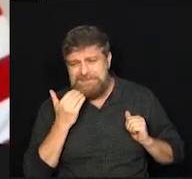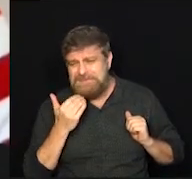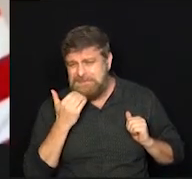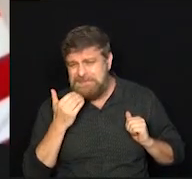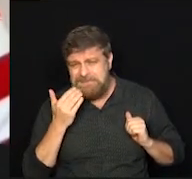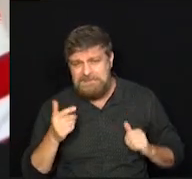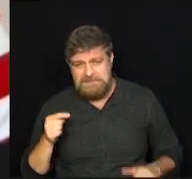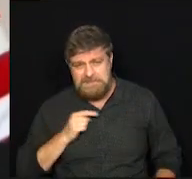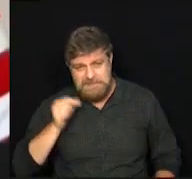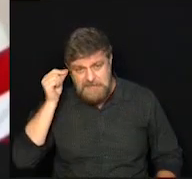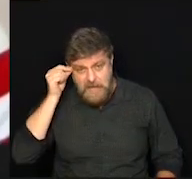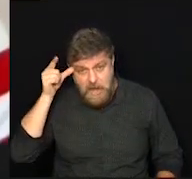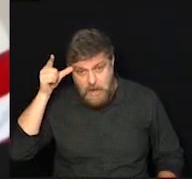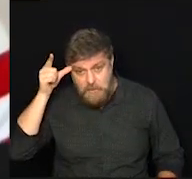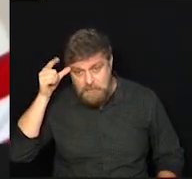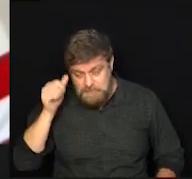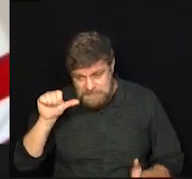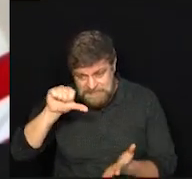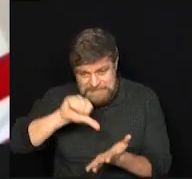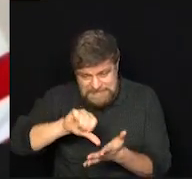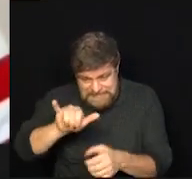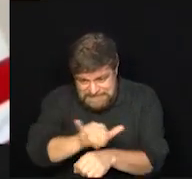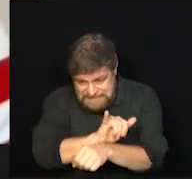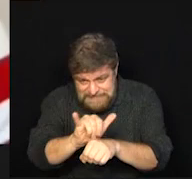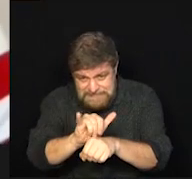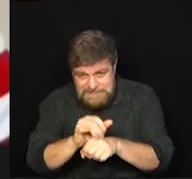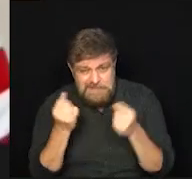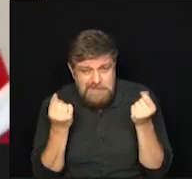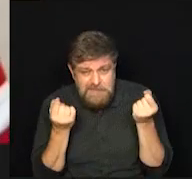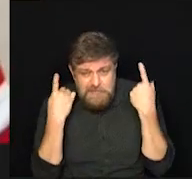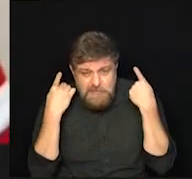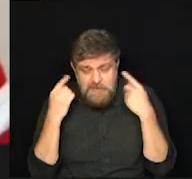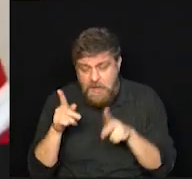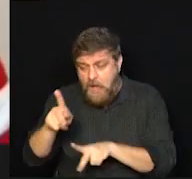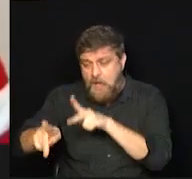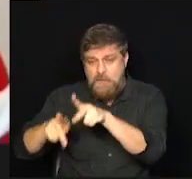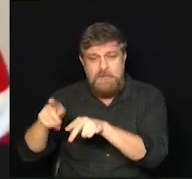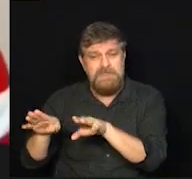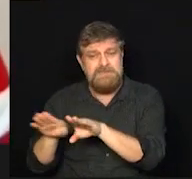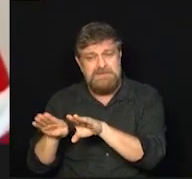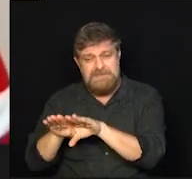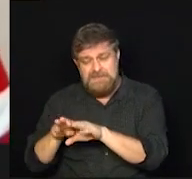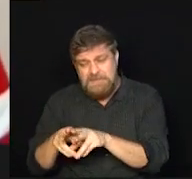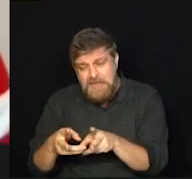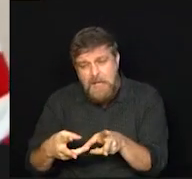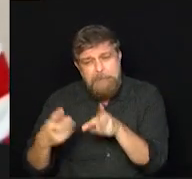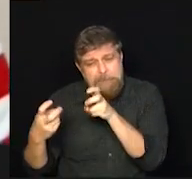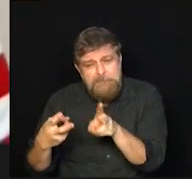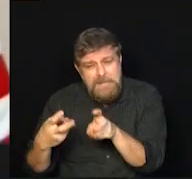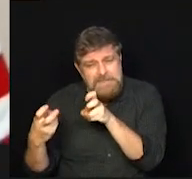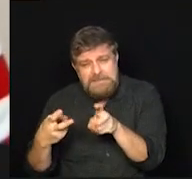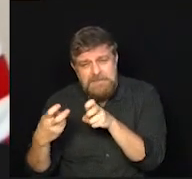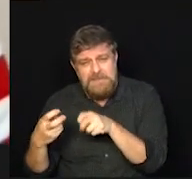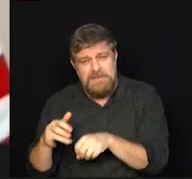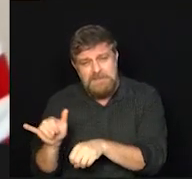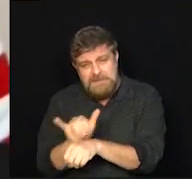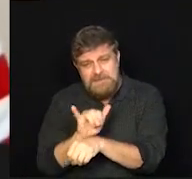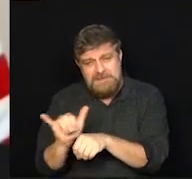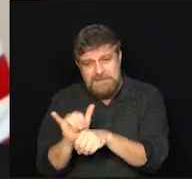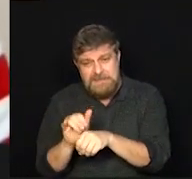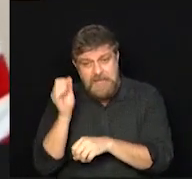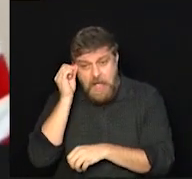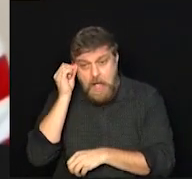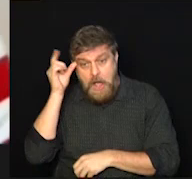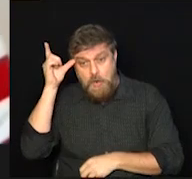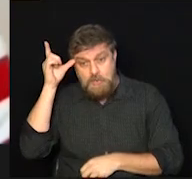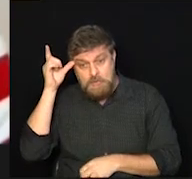colocar cultura numa centralidade estratégica EA população também perceber tão estratégicos que é a